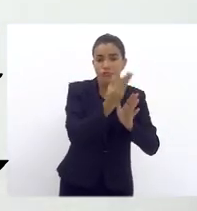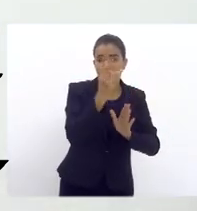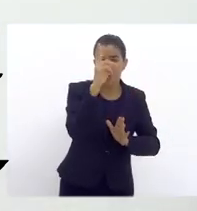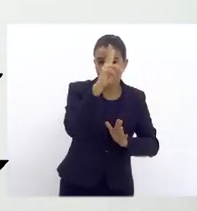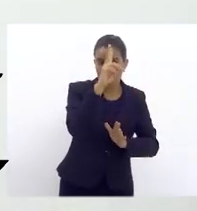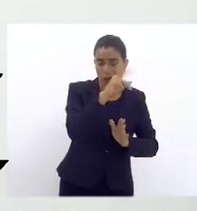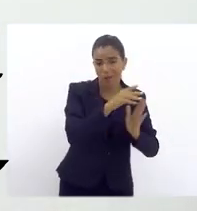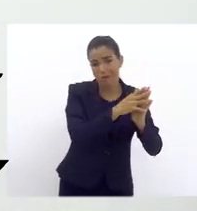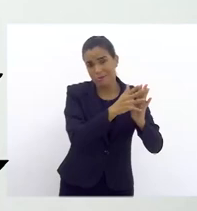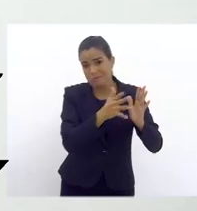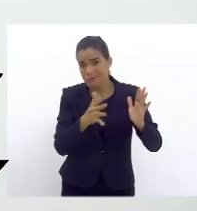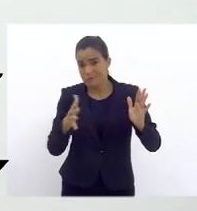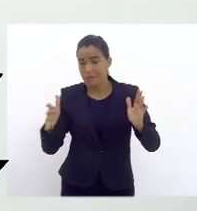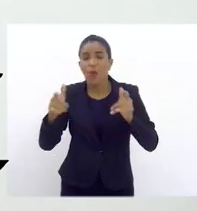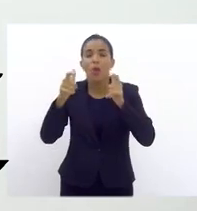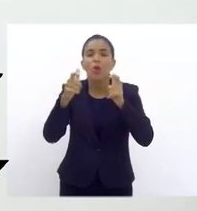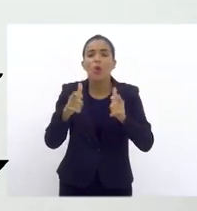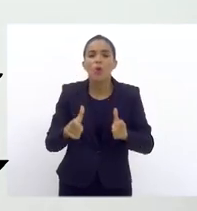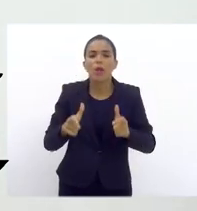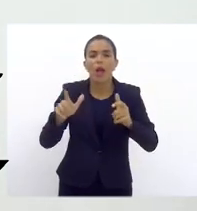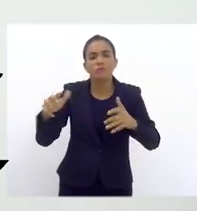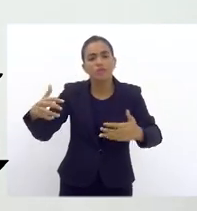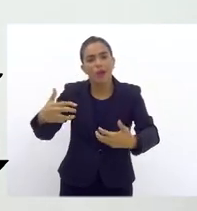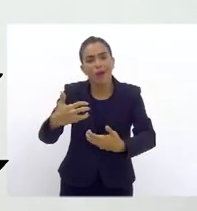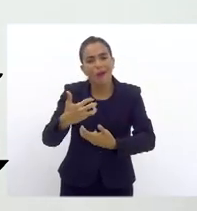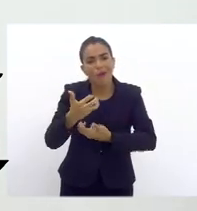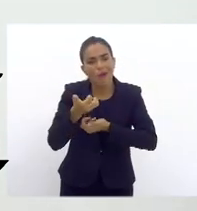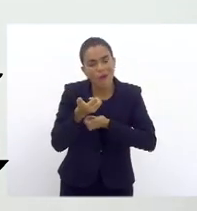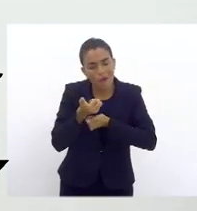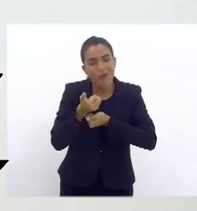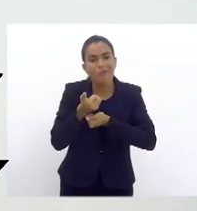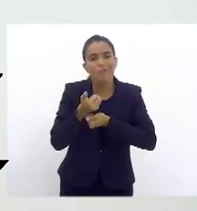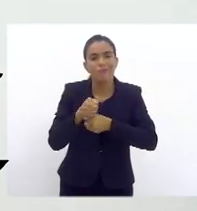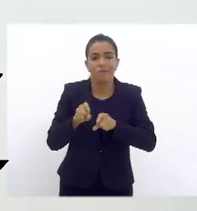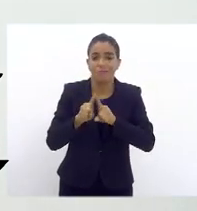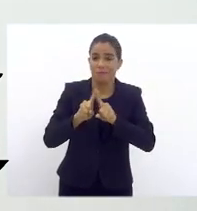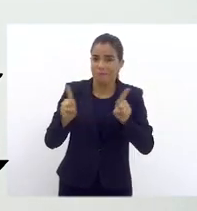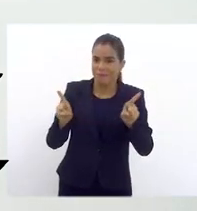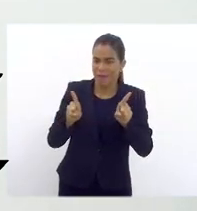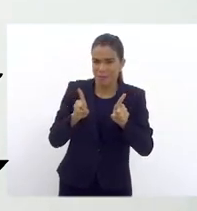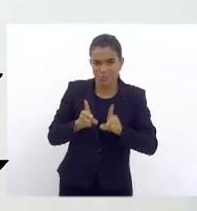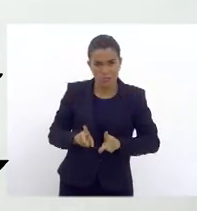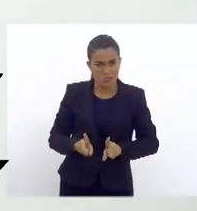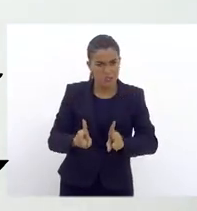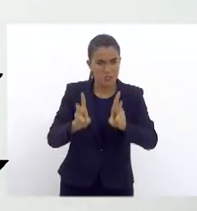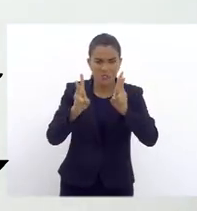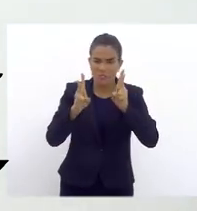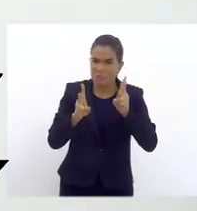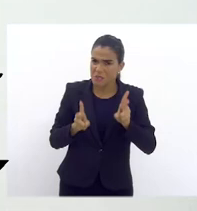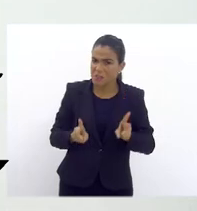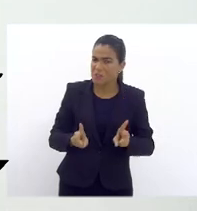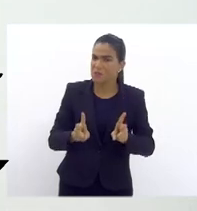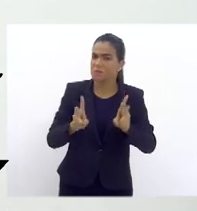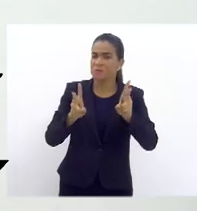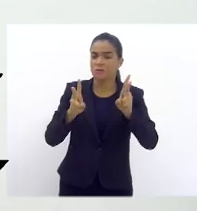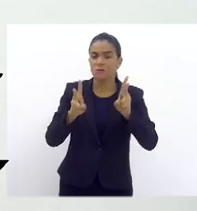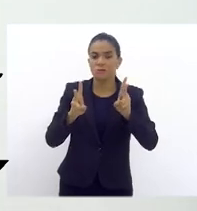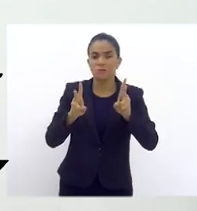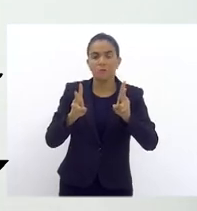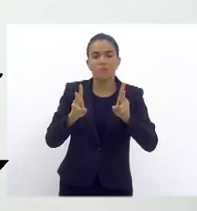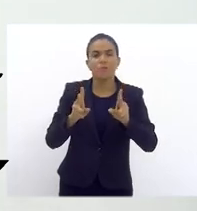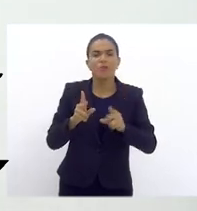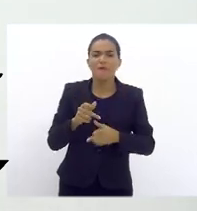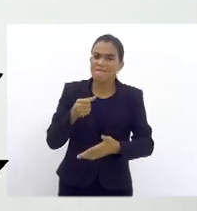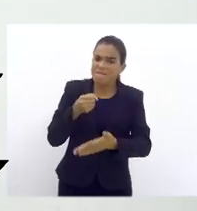são locais de acolhimento mas seguimos e inviabilizando toda a sua ação